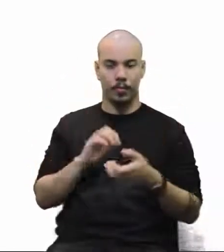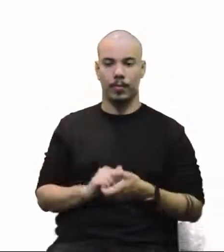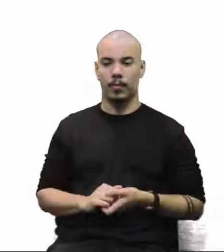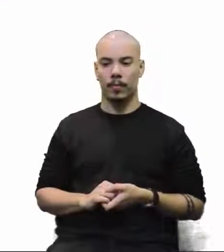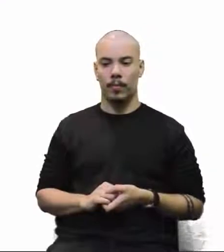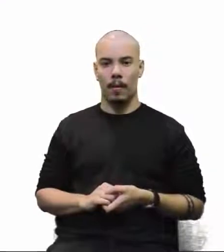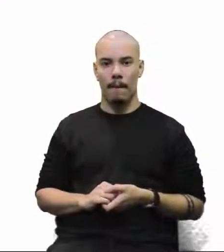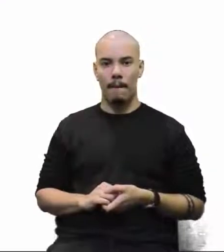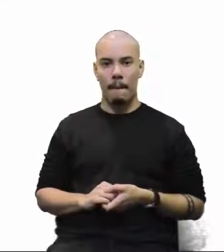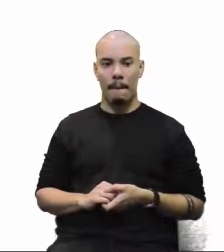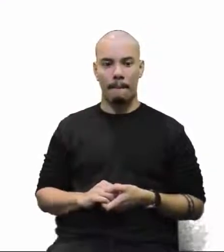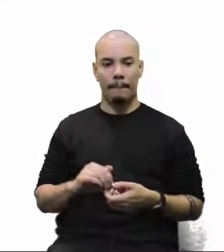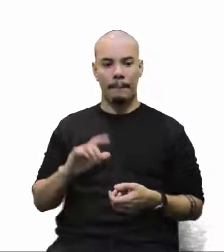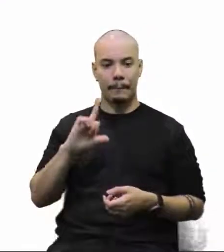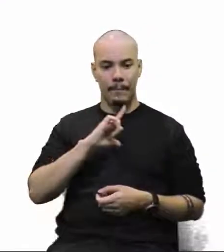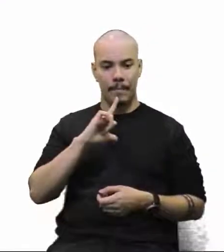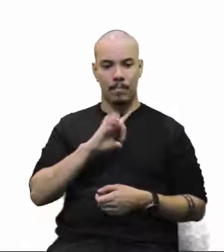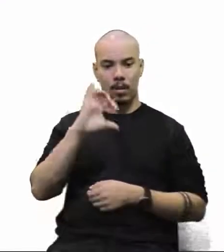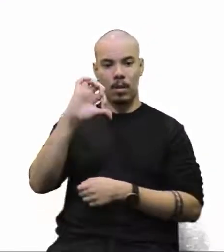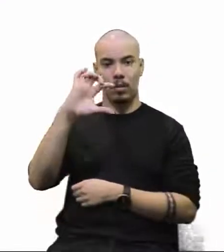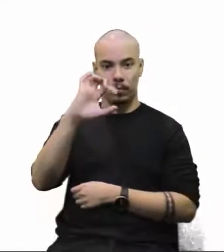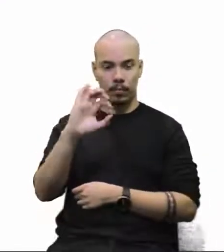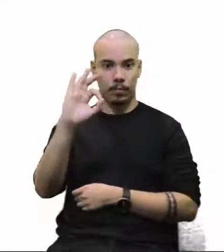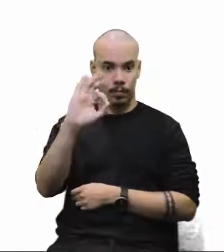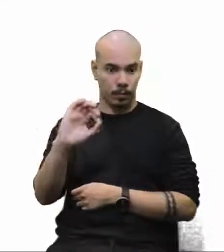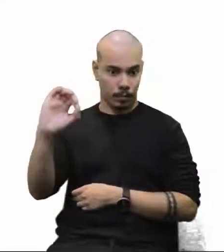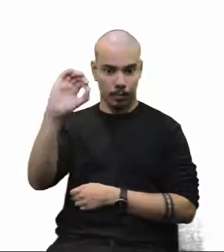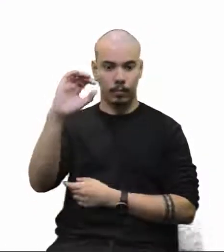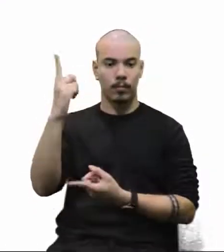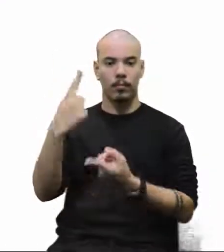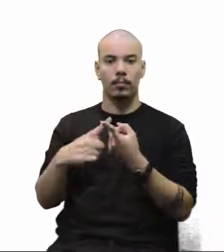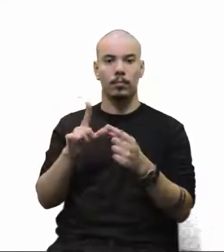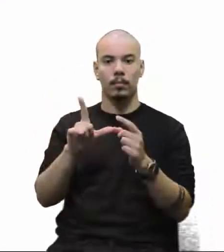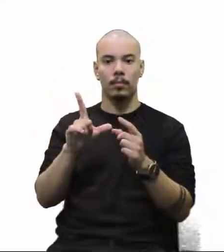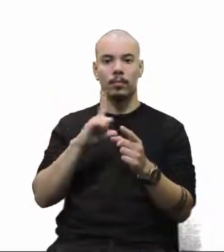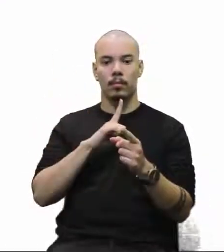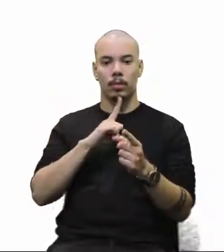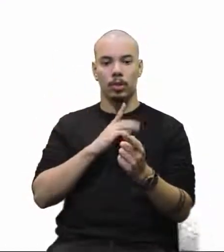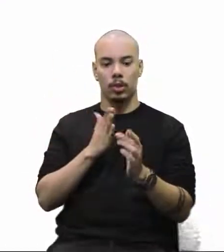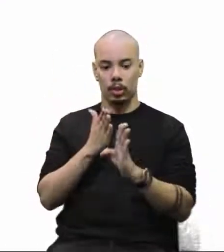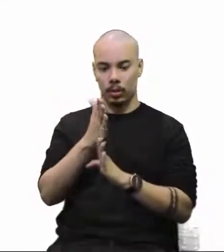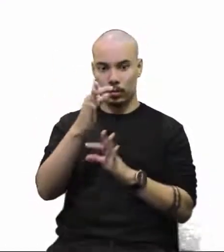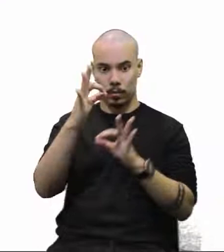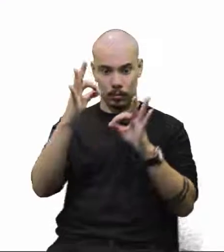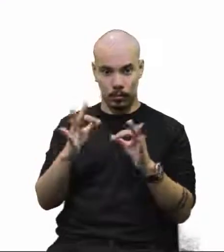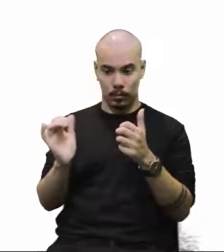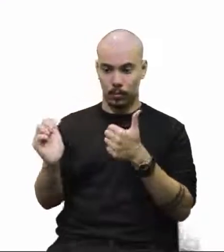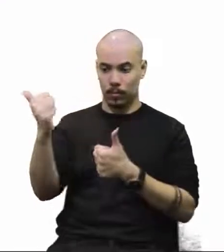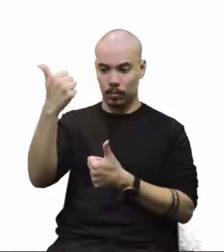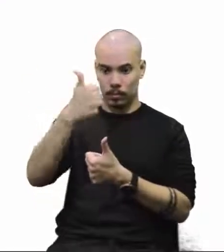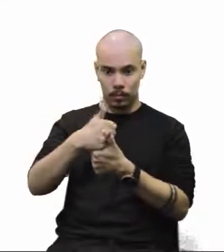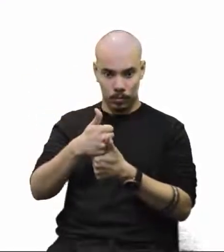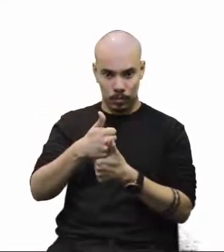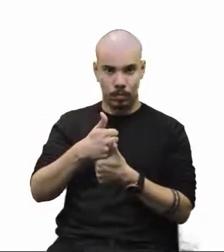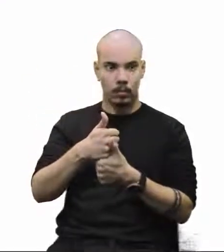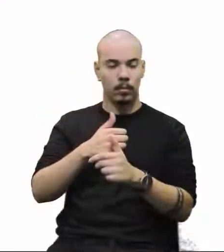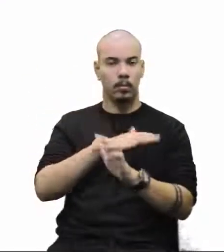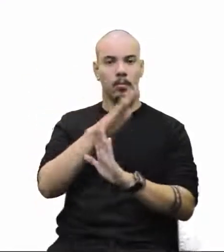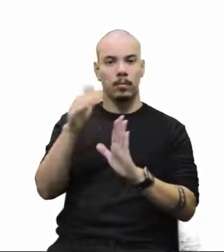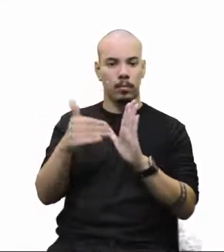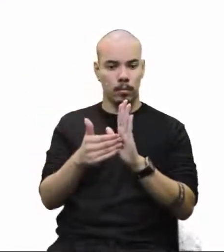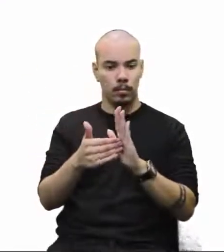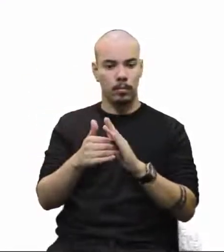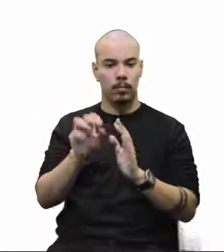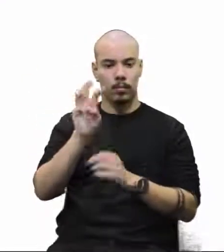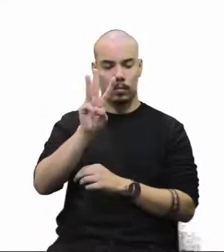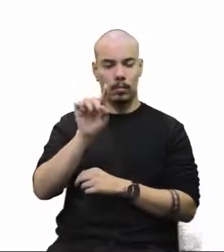Bom, então aqui 90 graus, porque está sendo uma direção de 90 graus. Substituindo, campo magnético, 3 vezes